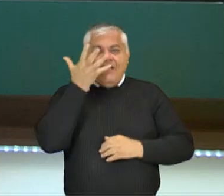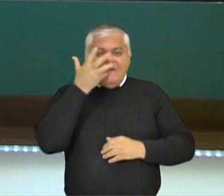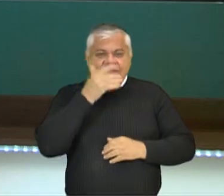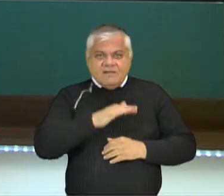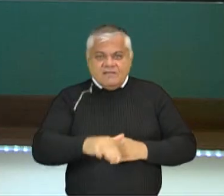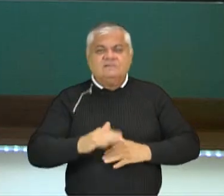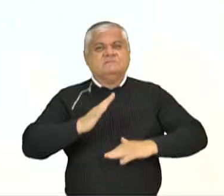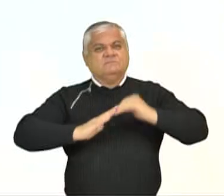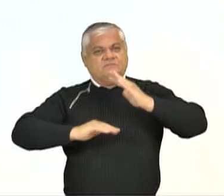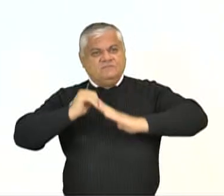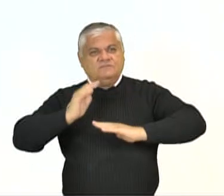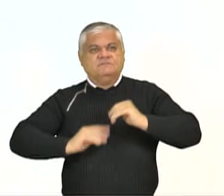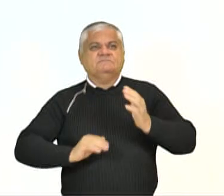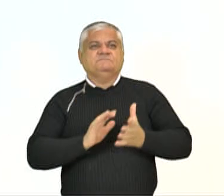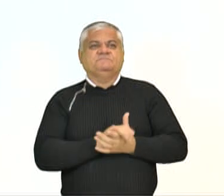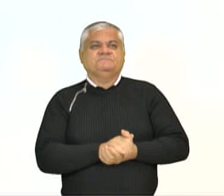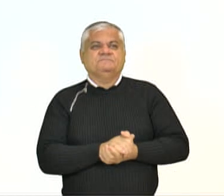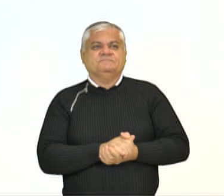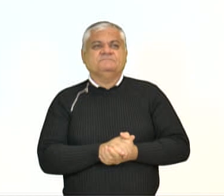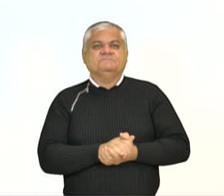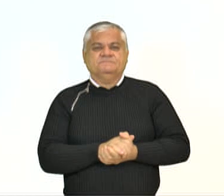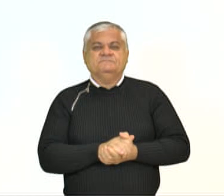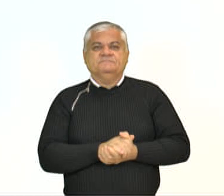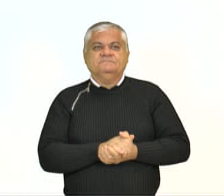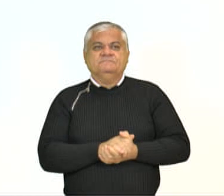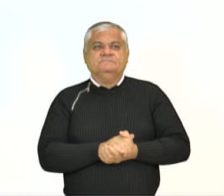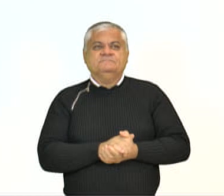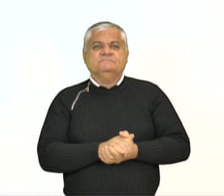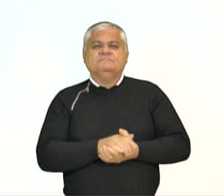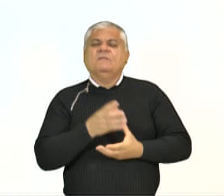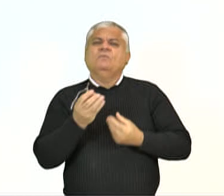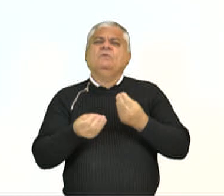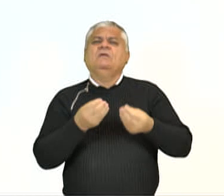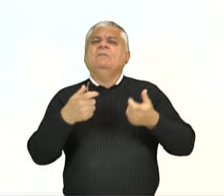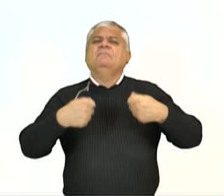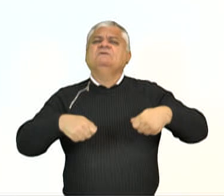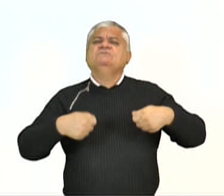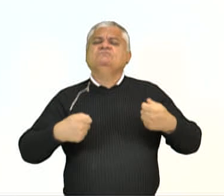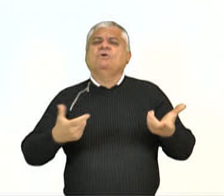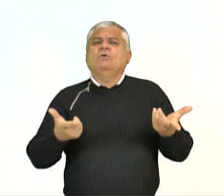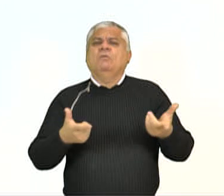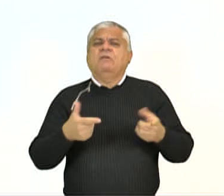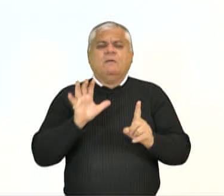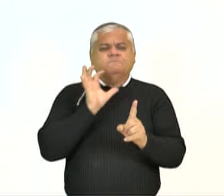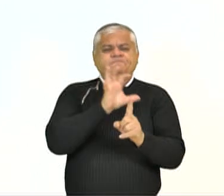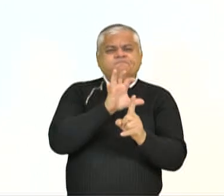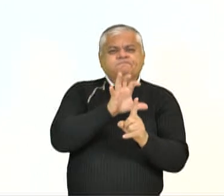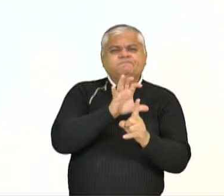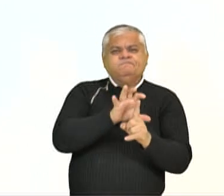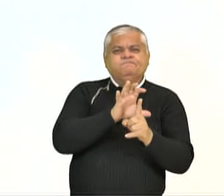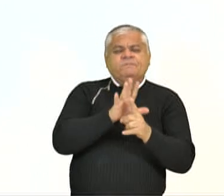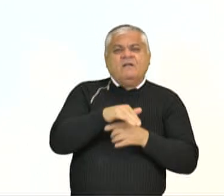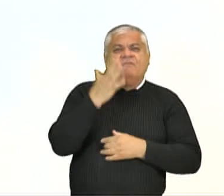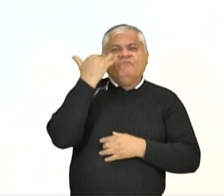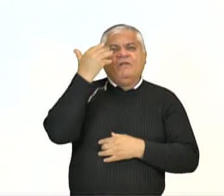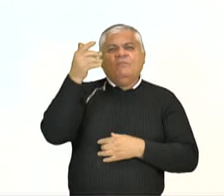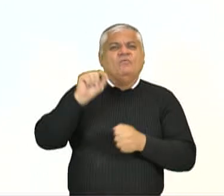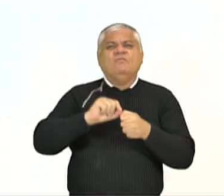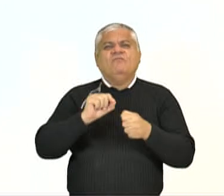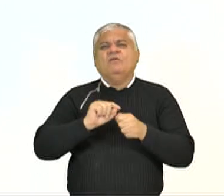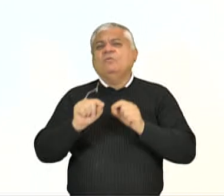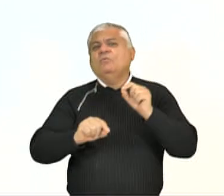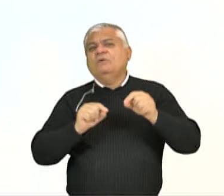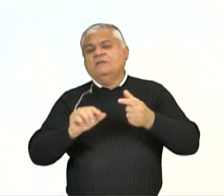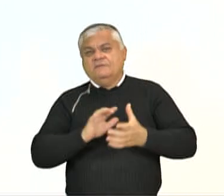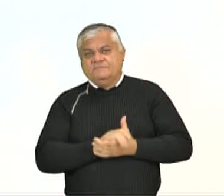profissional. Frentes básicas para popularização. O que eu preciso para popularizar o esporte? O que foi feito com relação ao